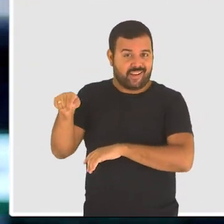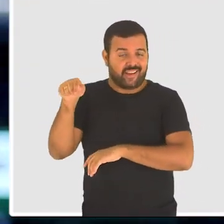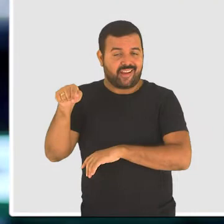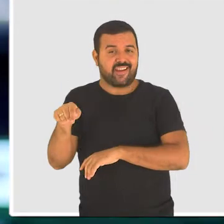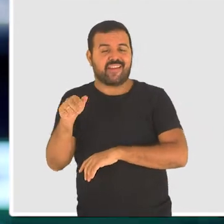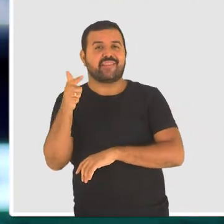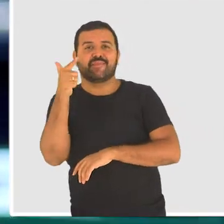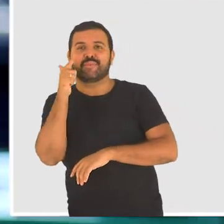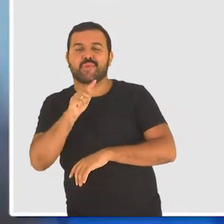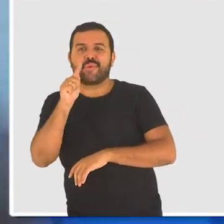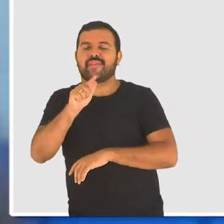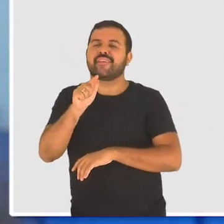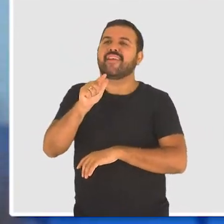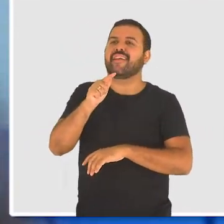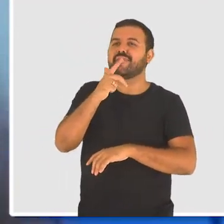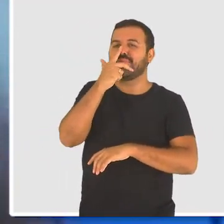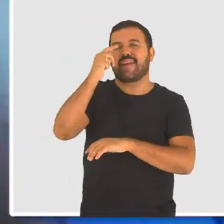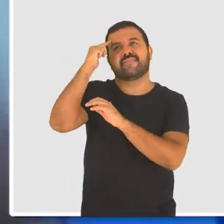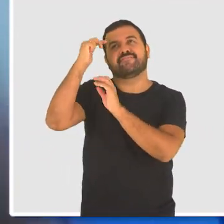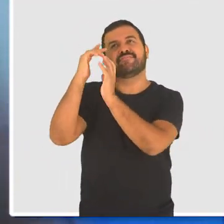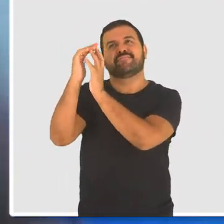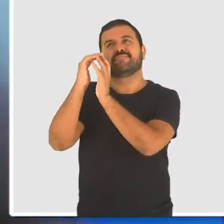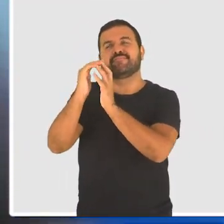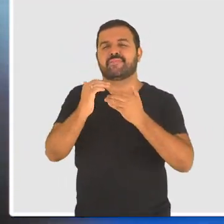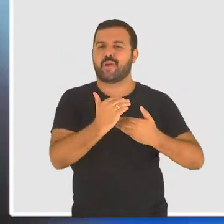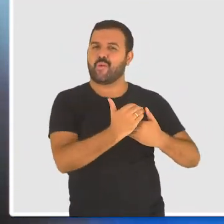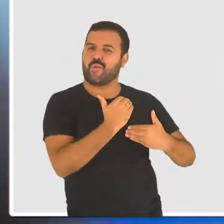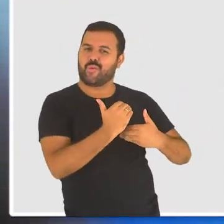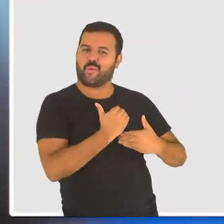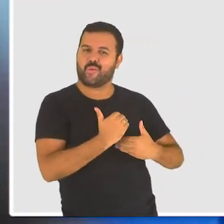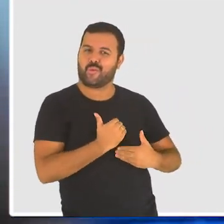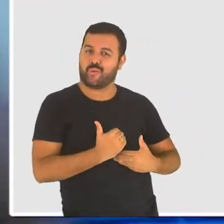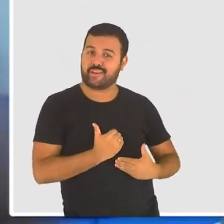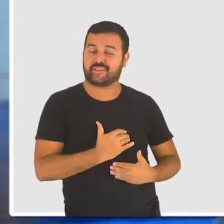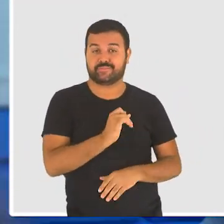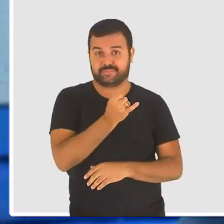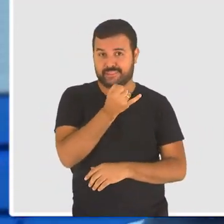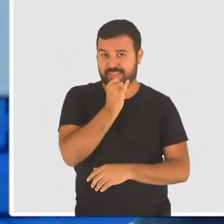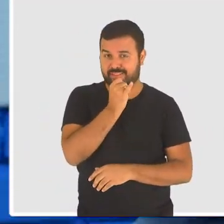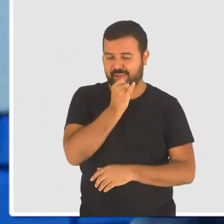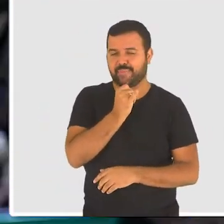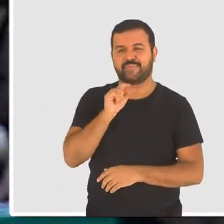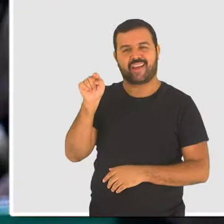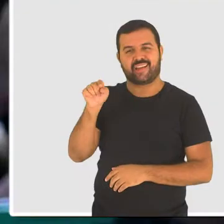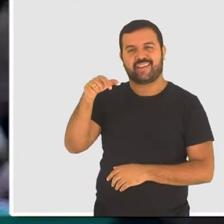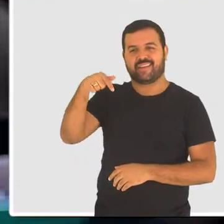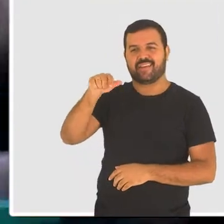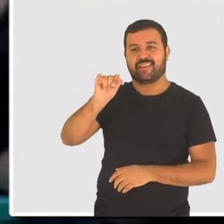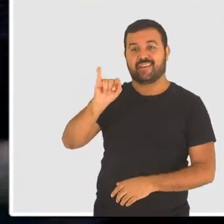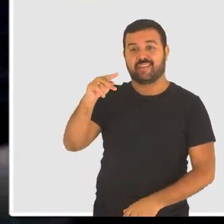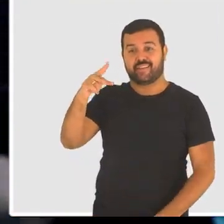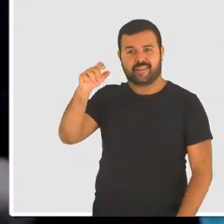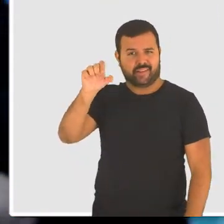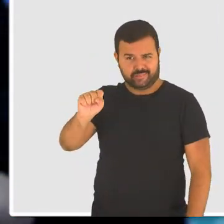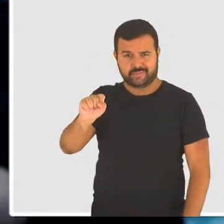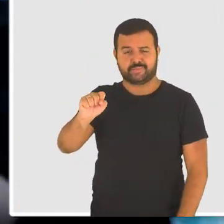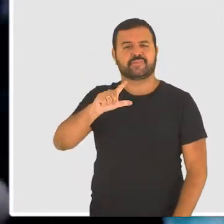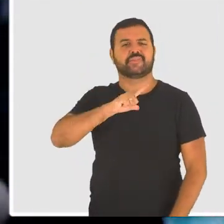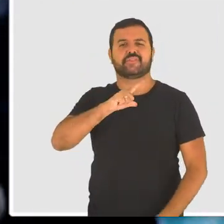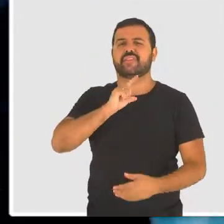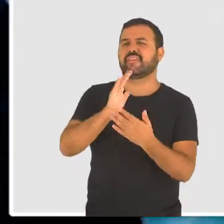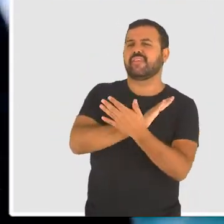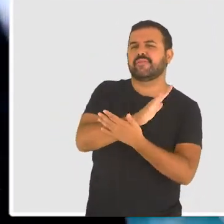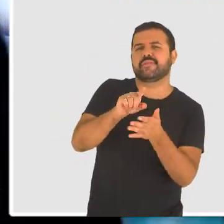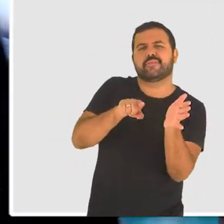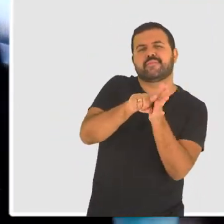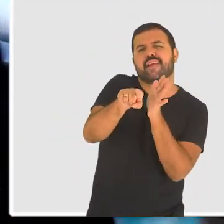professor poderia se orientar por ele. Por exemplo, o CAIPES diz assim: o professor está